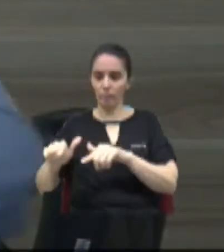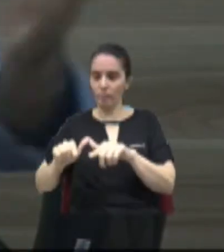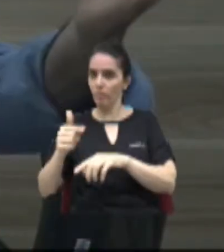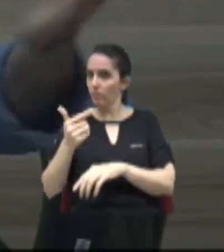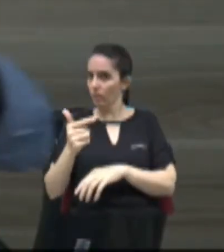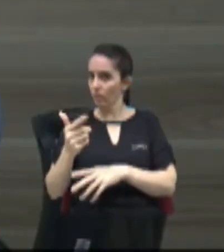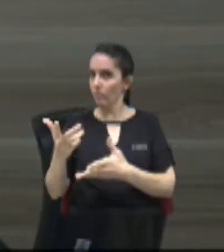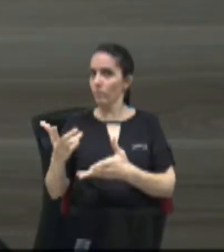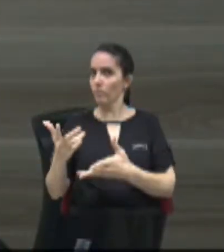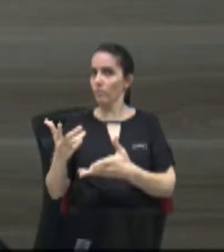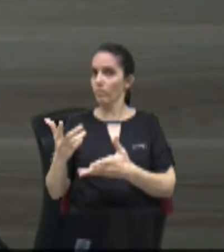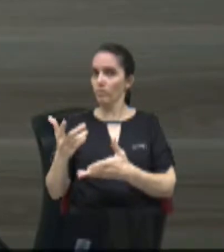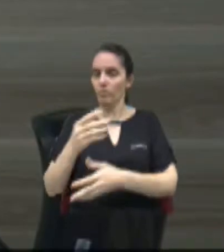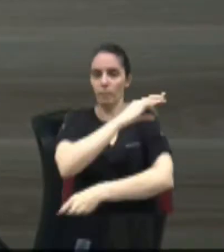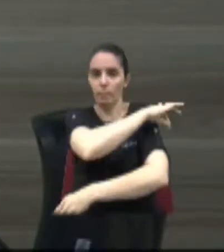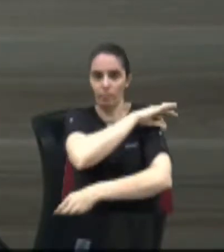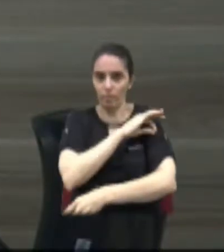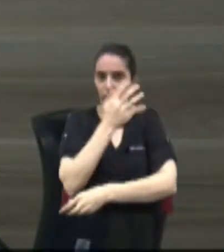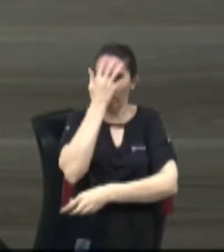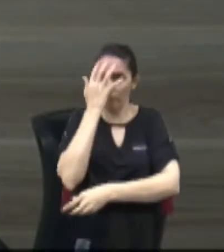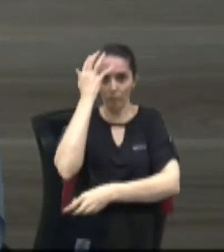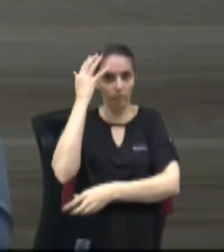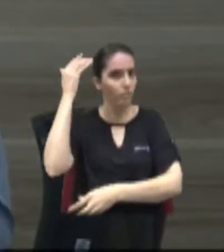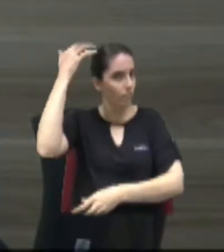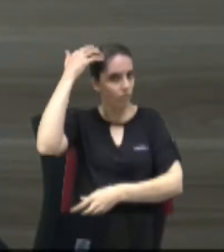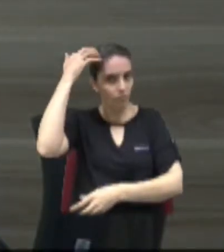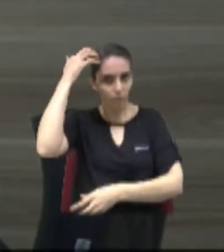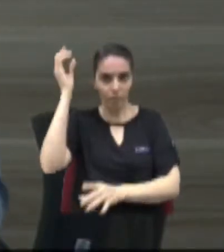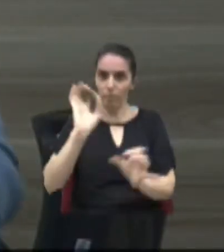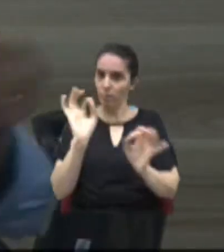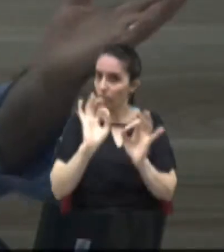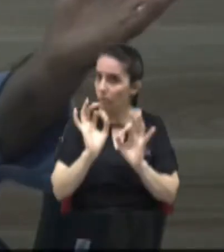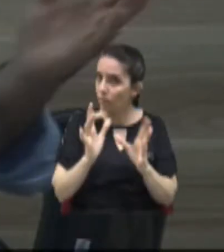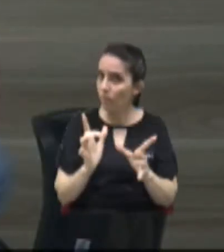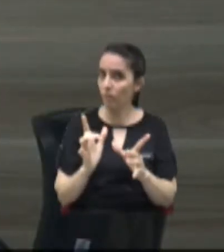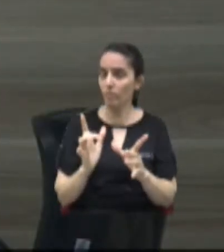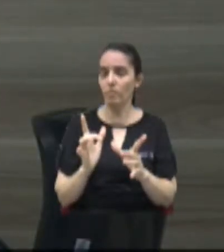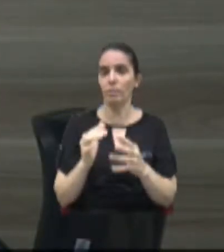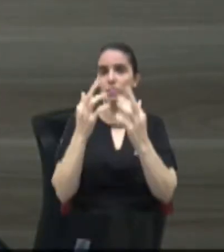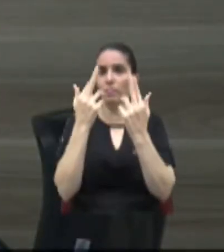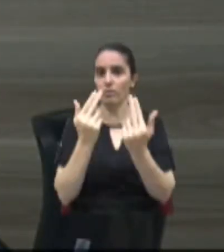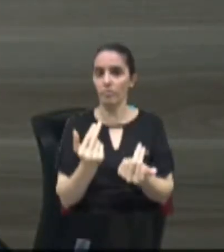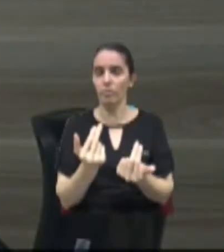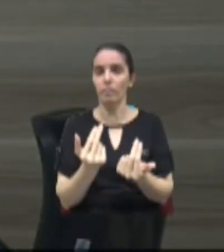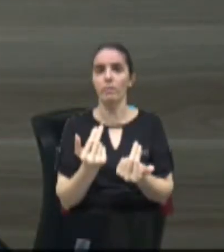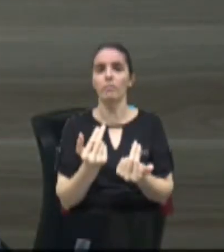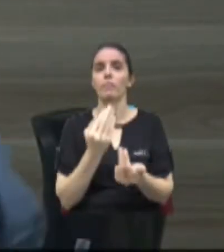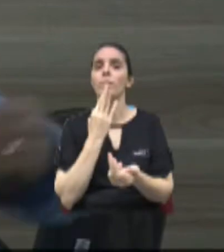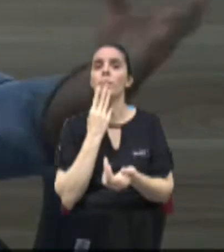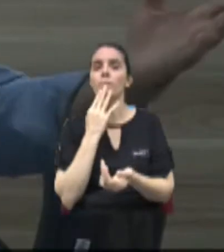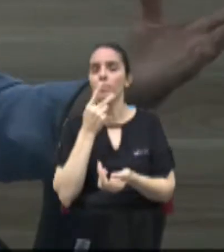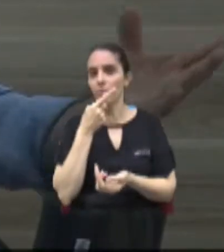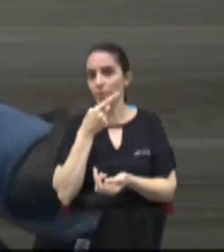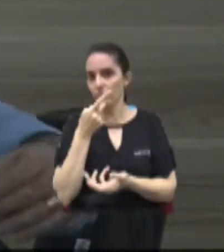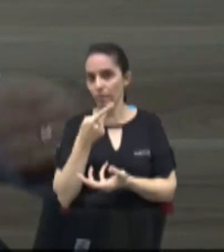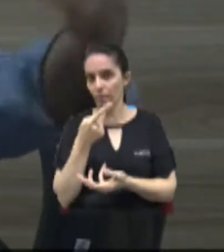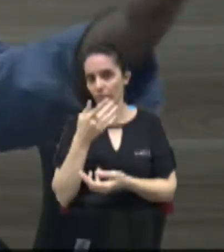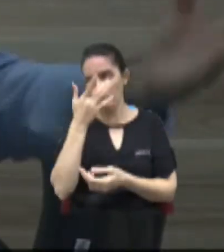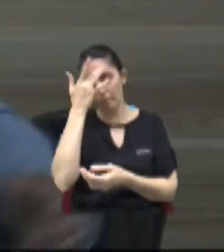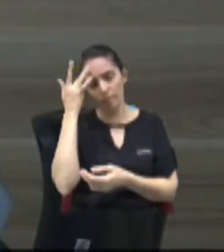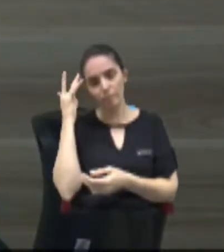moradia, infelizmente a educação não chega, a informação não chega, é o maior número, às vezes, de mulheres e crianças, mulheres